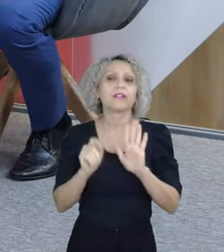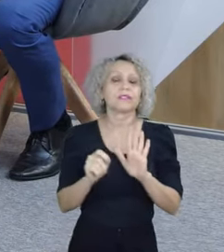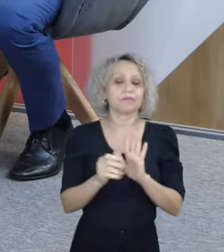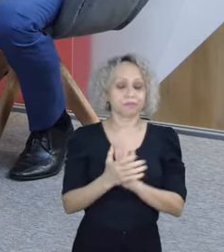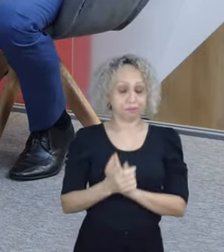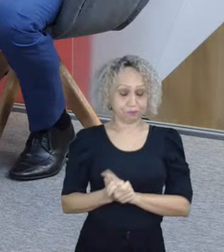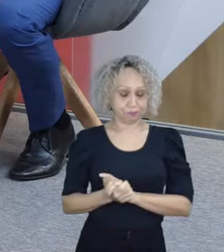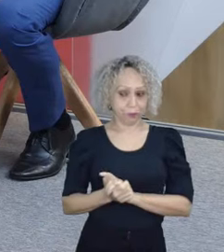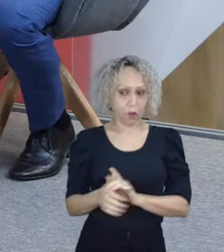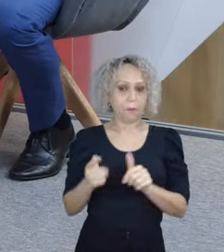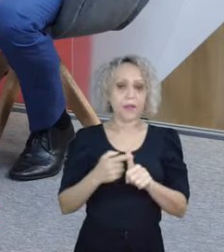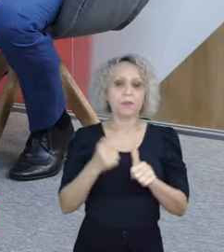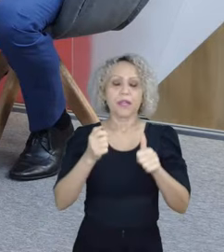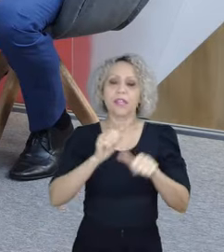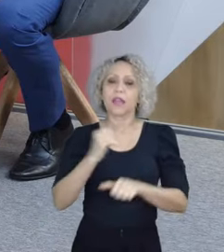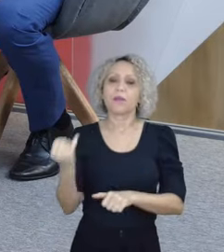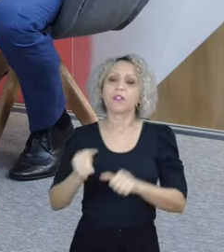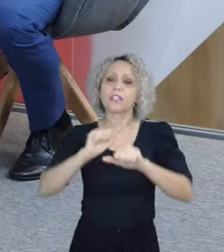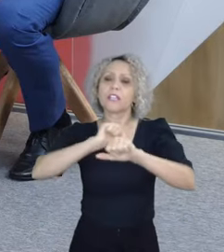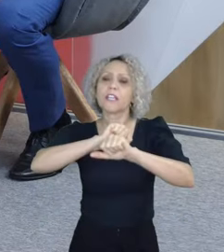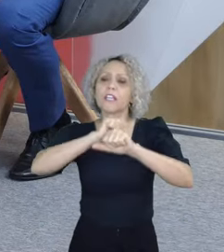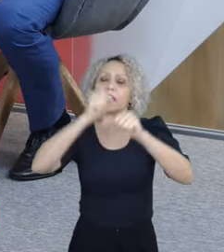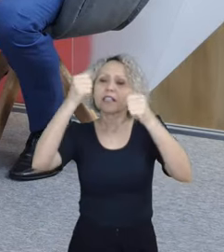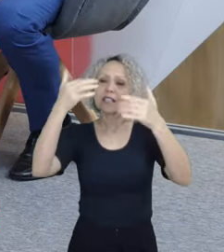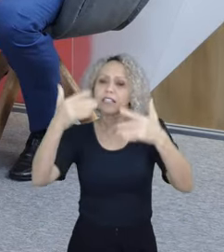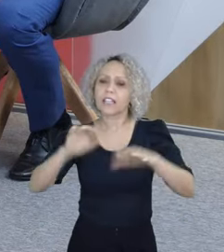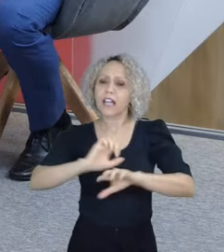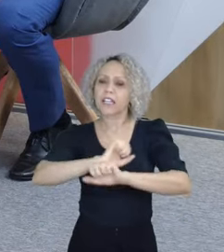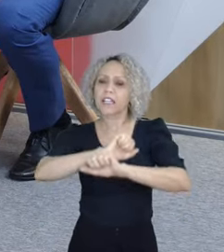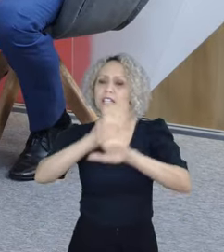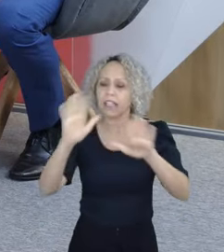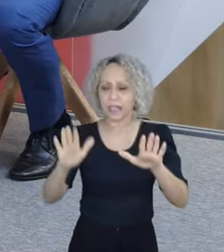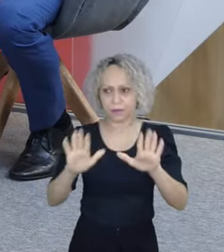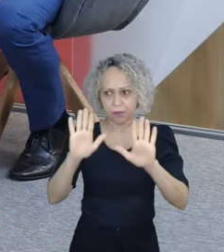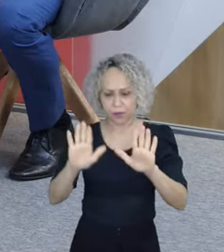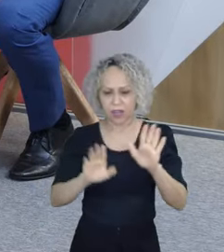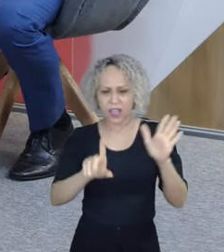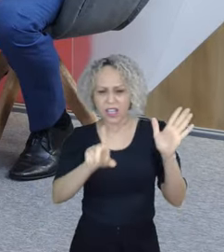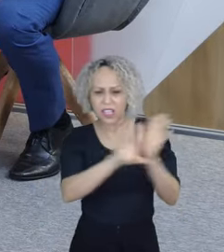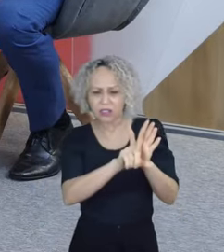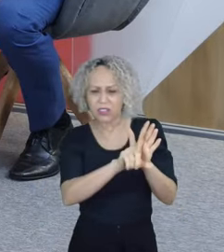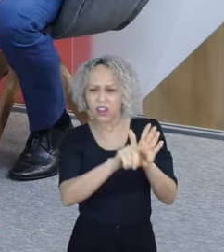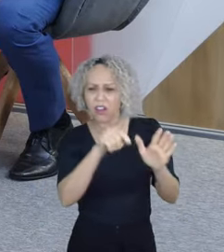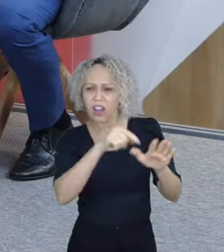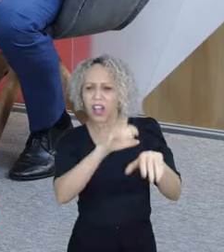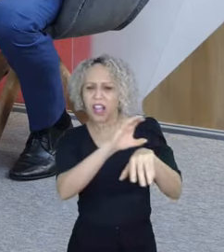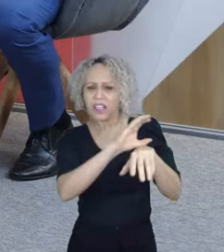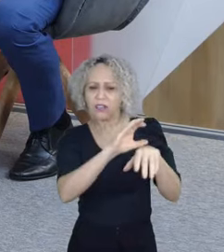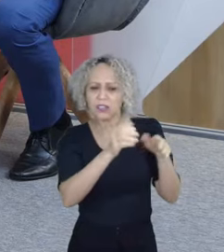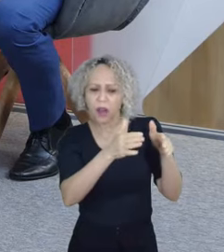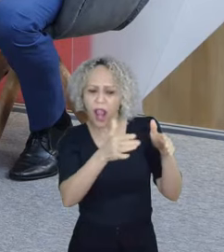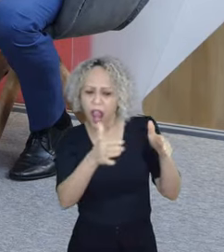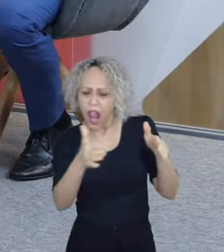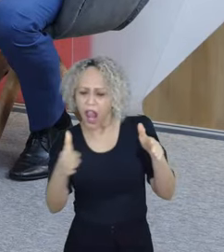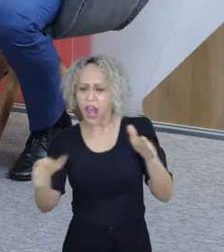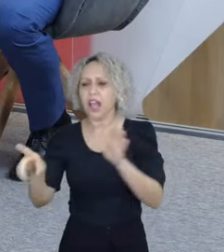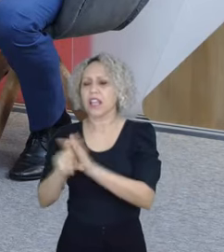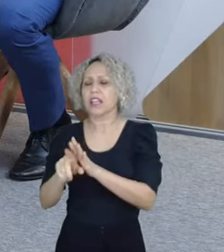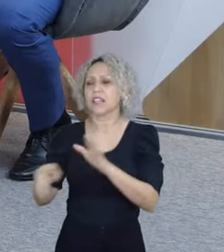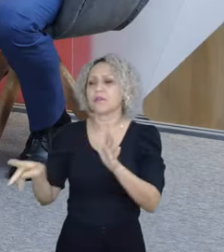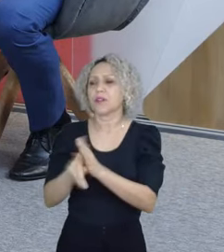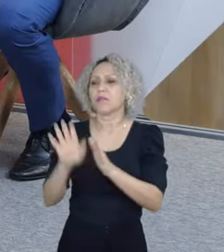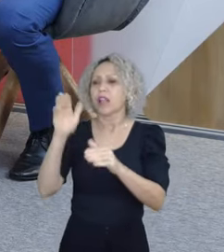importante esclarecer, né, que o que a gente tem de legislação hoje no país, desde a Constituição até as leis eleitorais, já